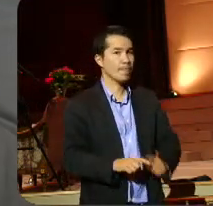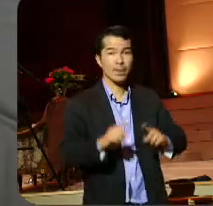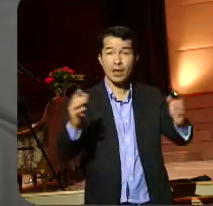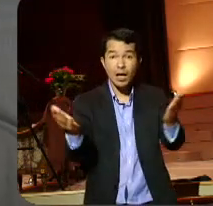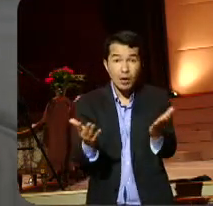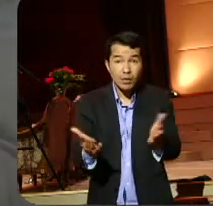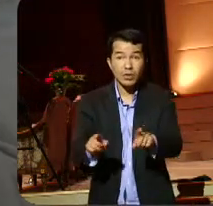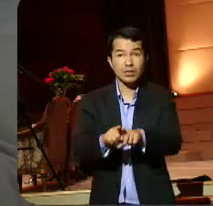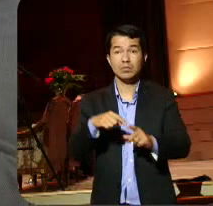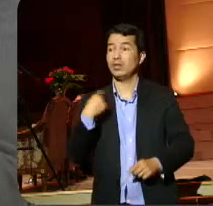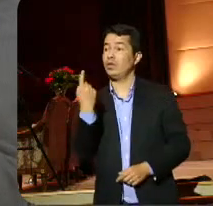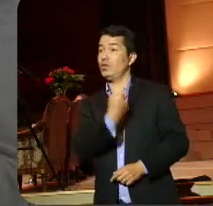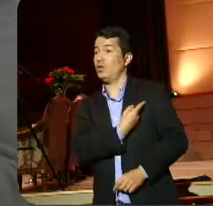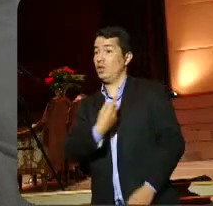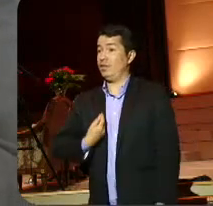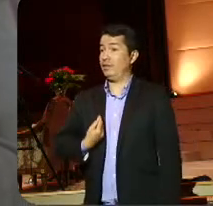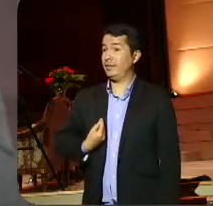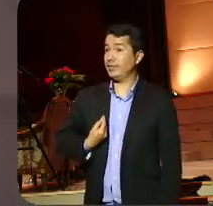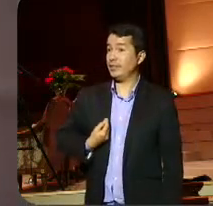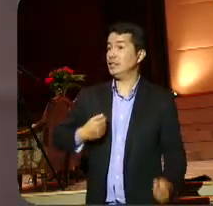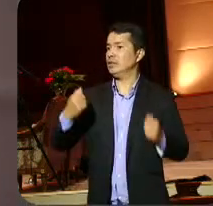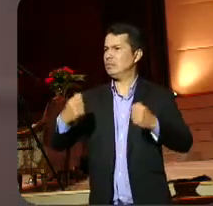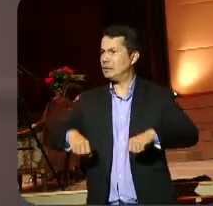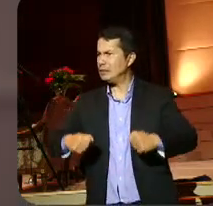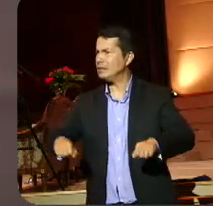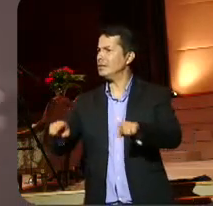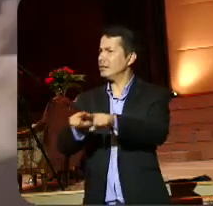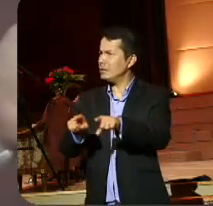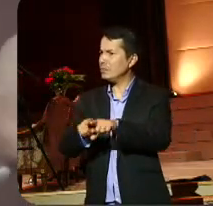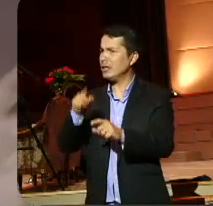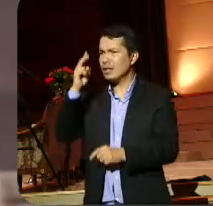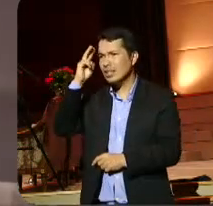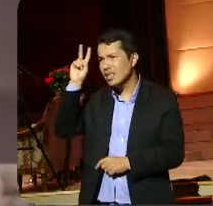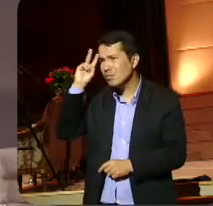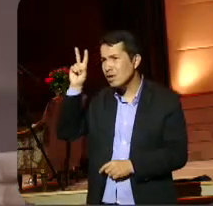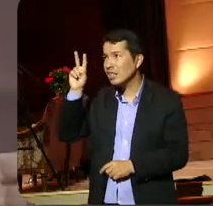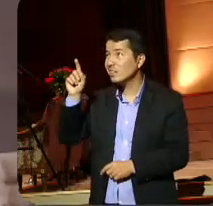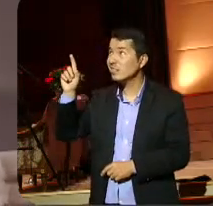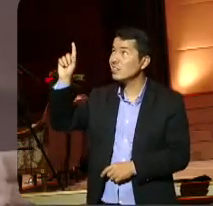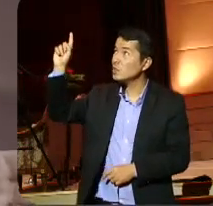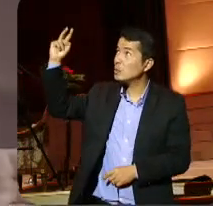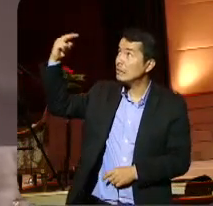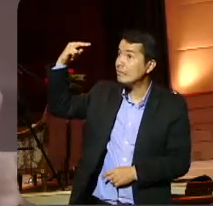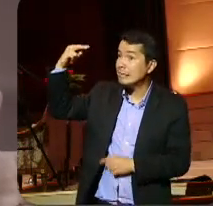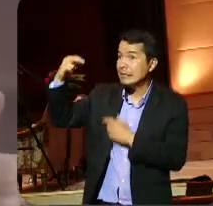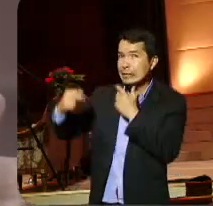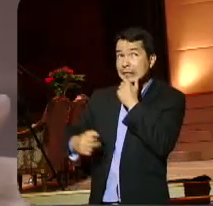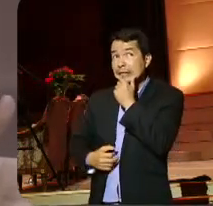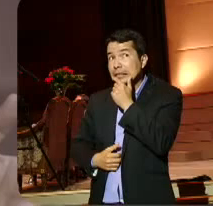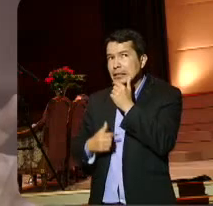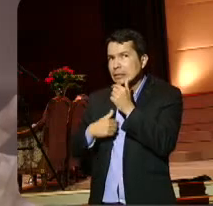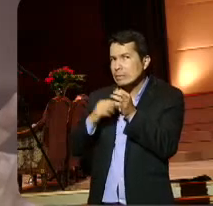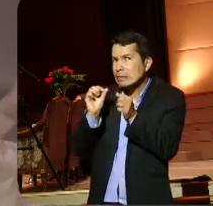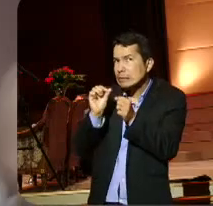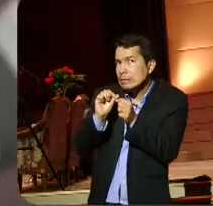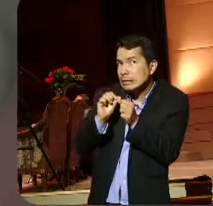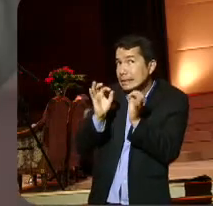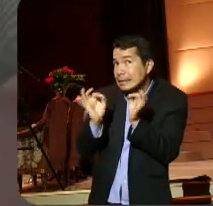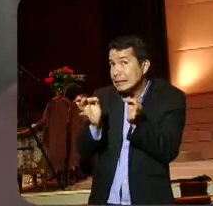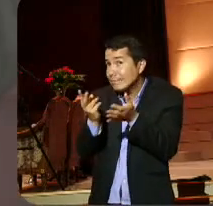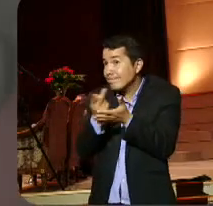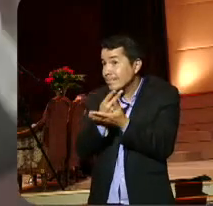o Senhor poder fazer essas coisas, às vezes tem que passar pelo arrependimento. E naquela hora, Pedro,